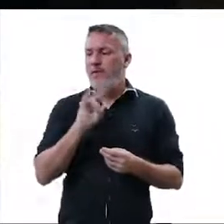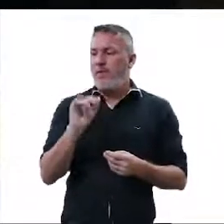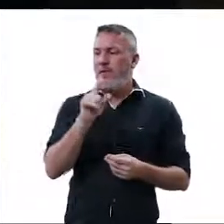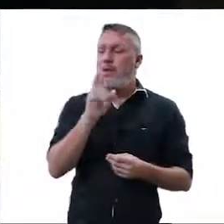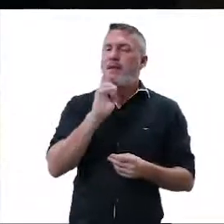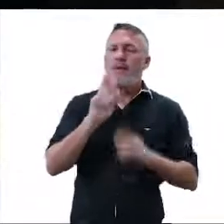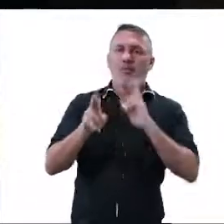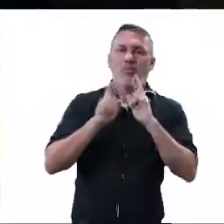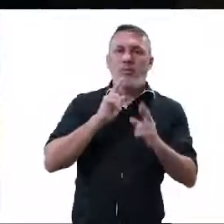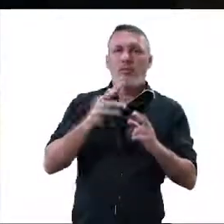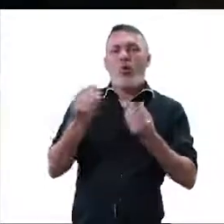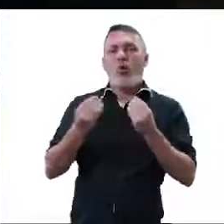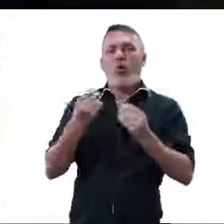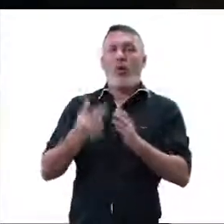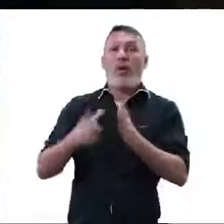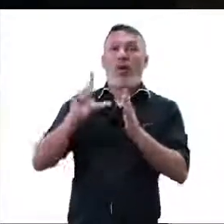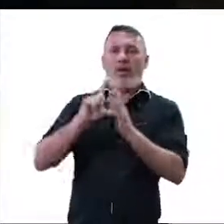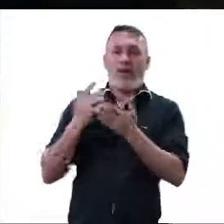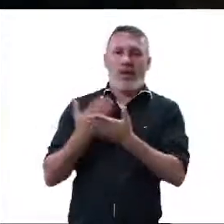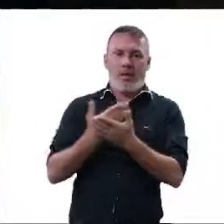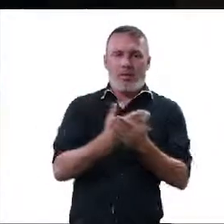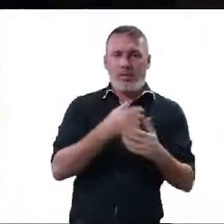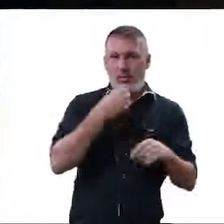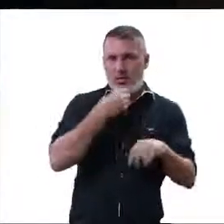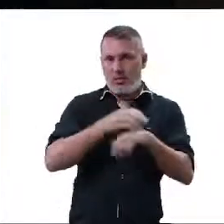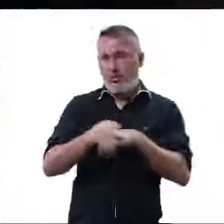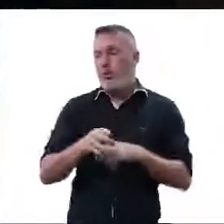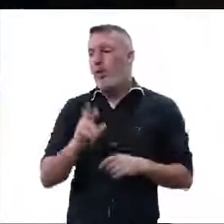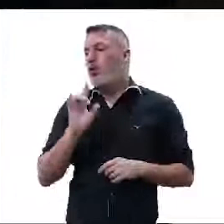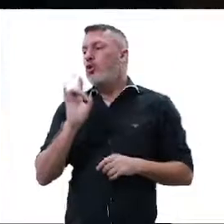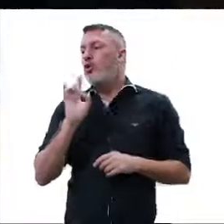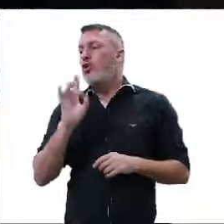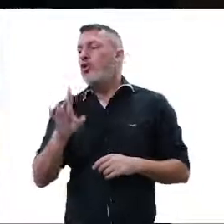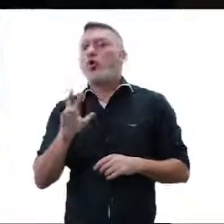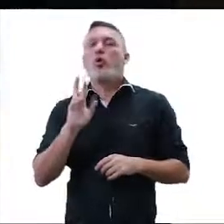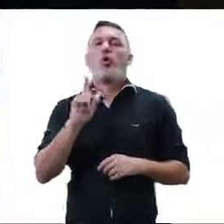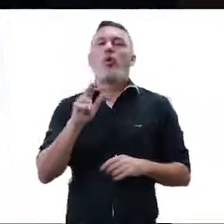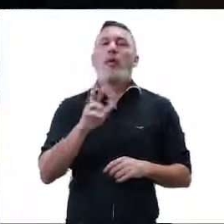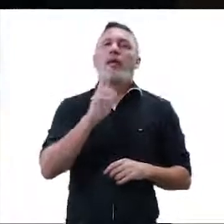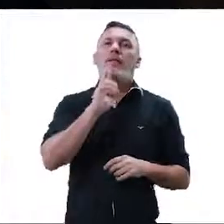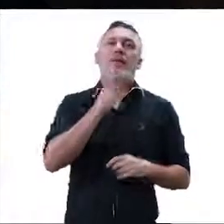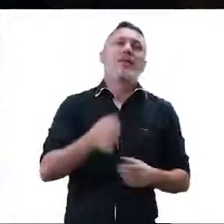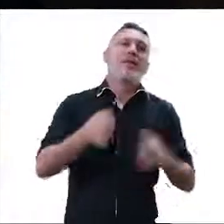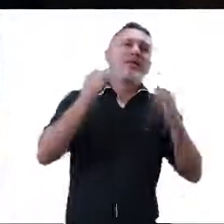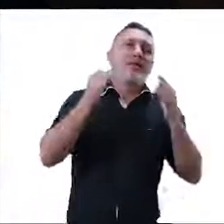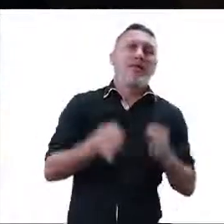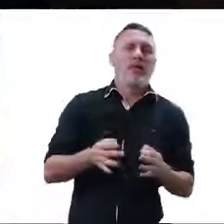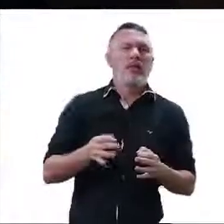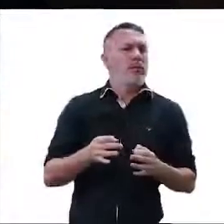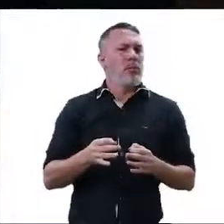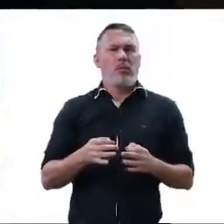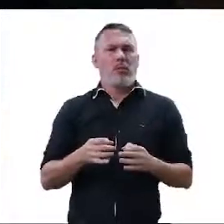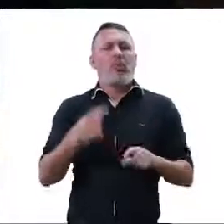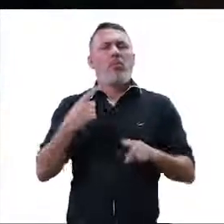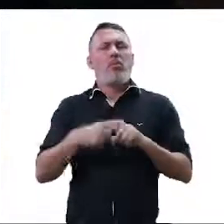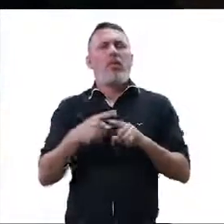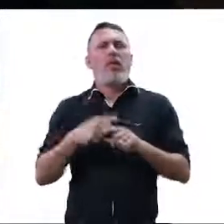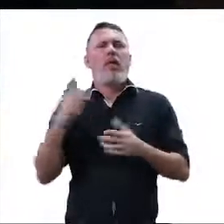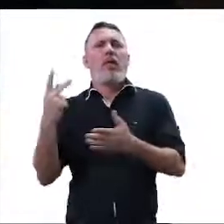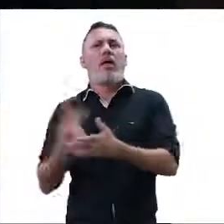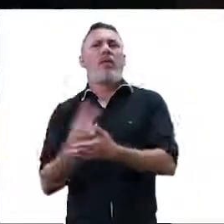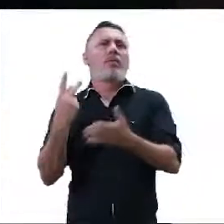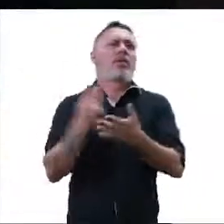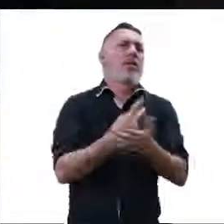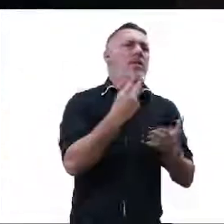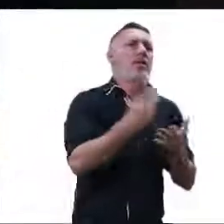das questões da aula anterior, né? Não é apenas ir na resposta correta, mas saber por que as outras estão erradas, tá?